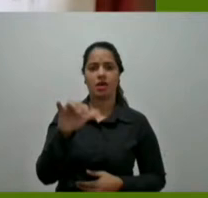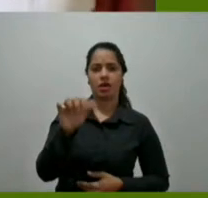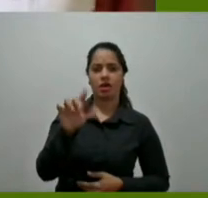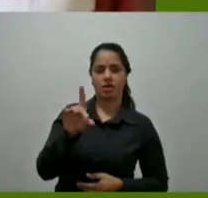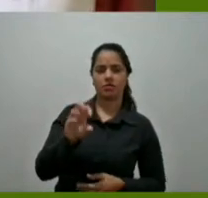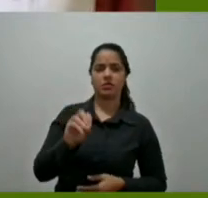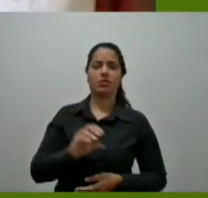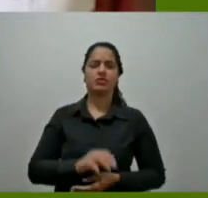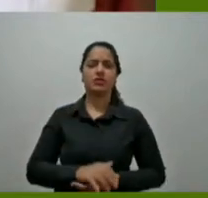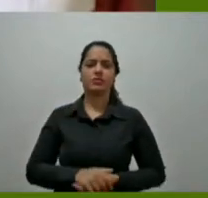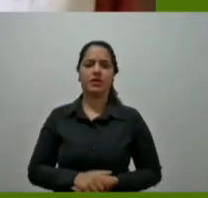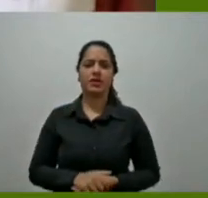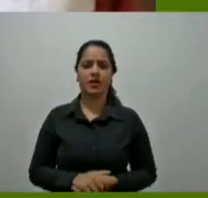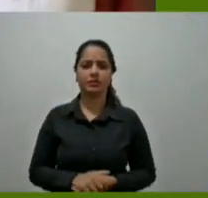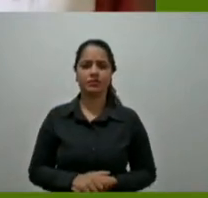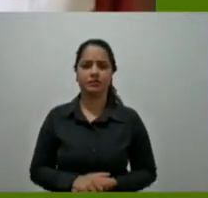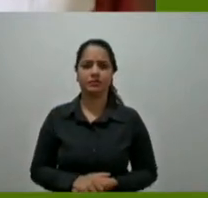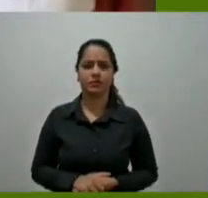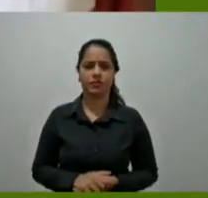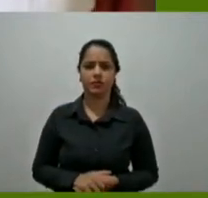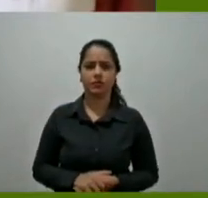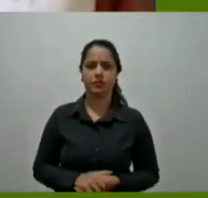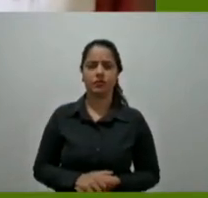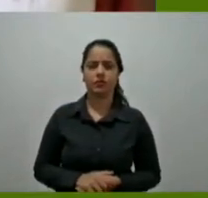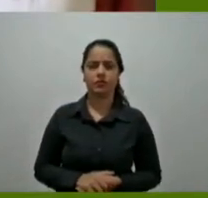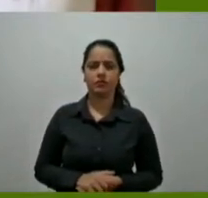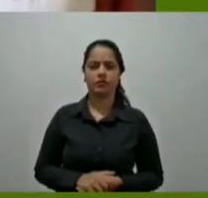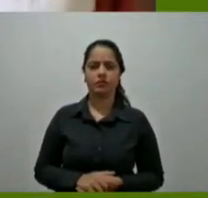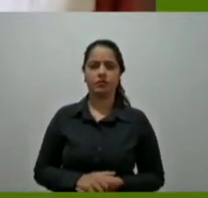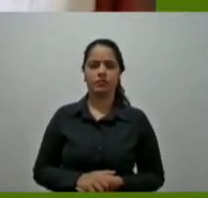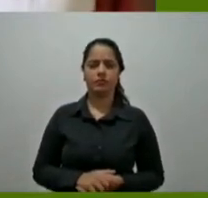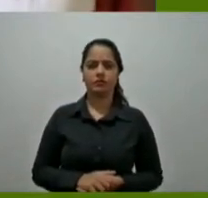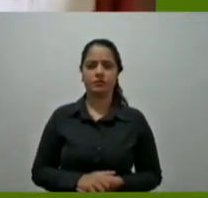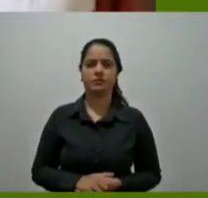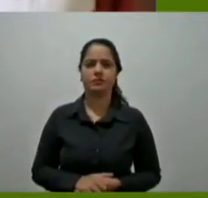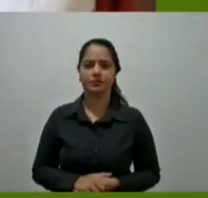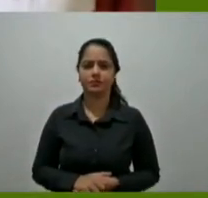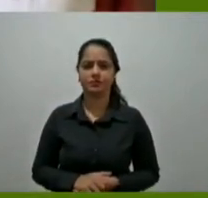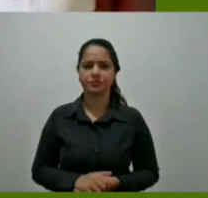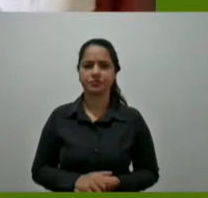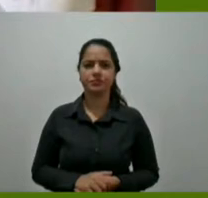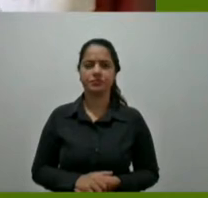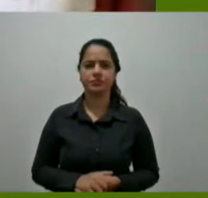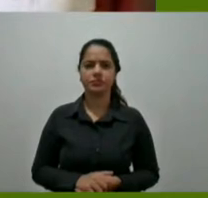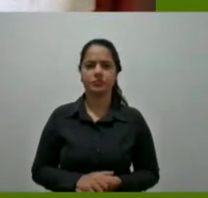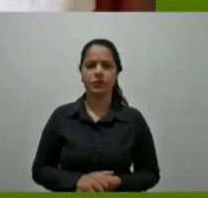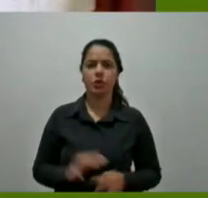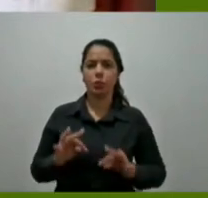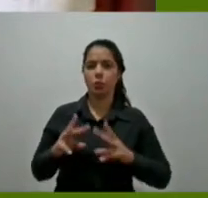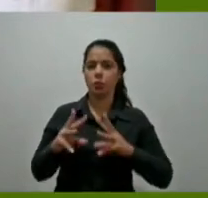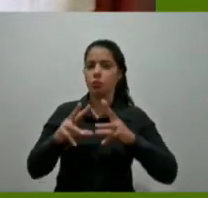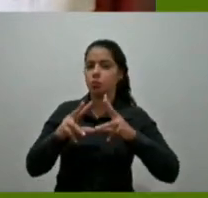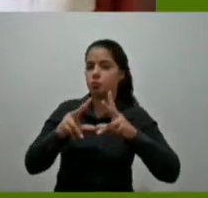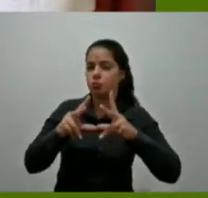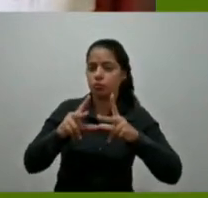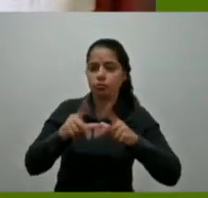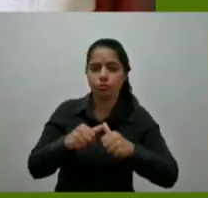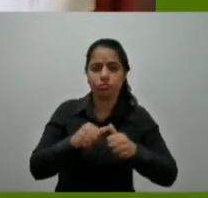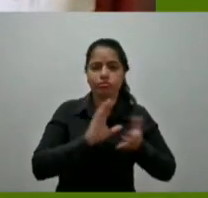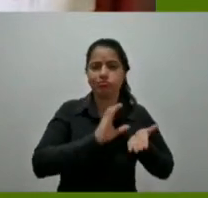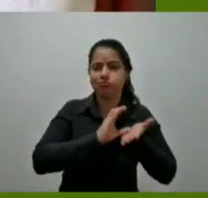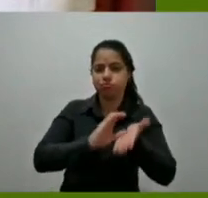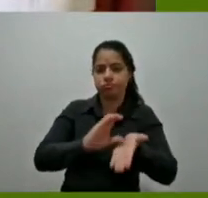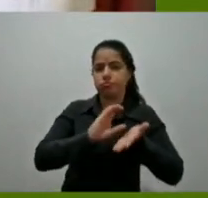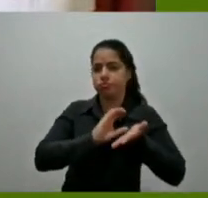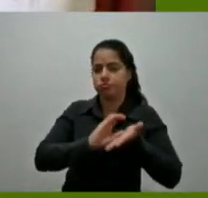de produtos limpos. Não é? E todas as fontes de financiamento que vai